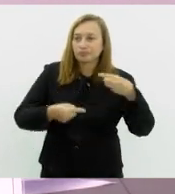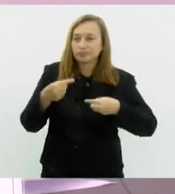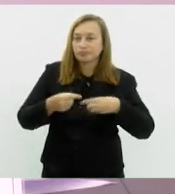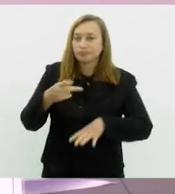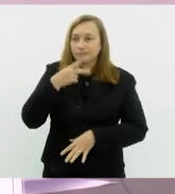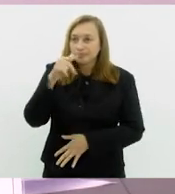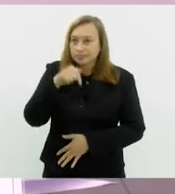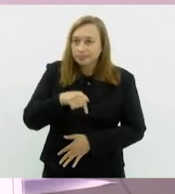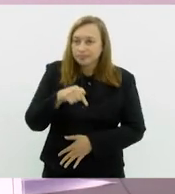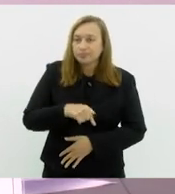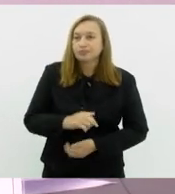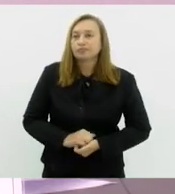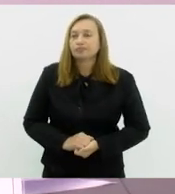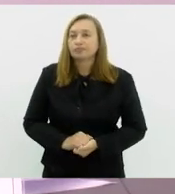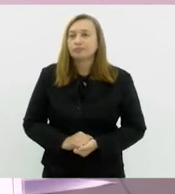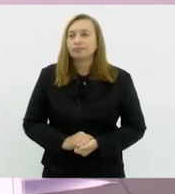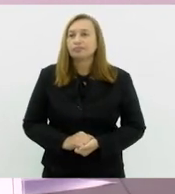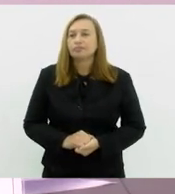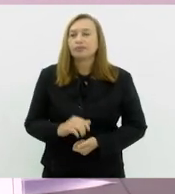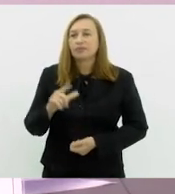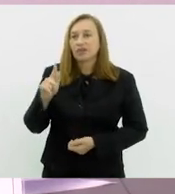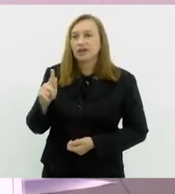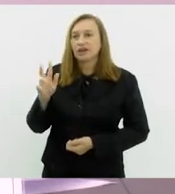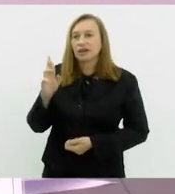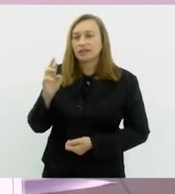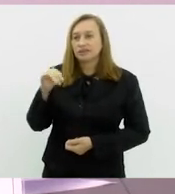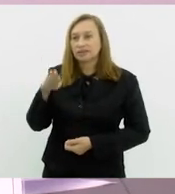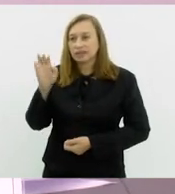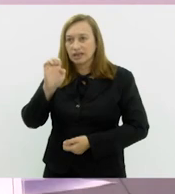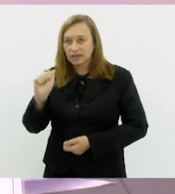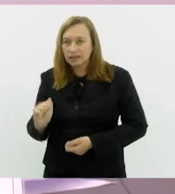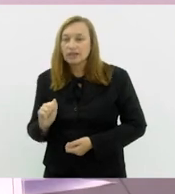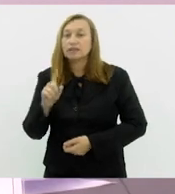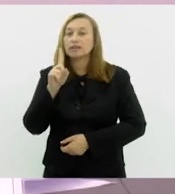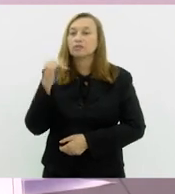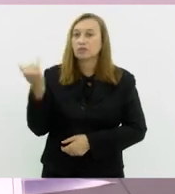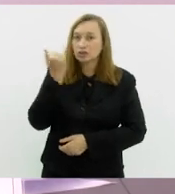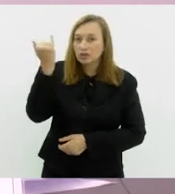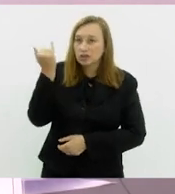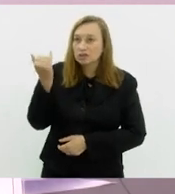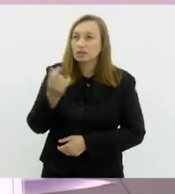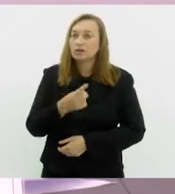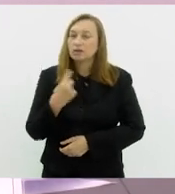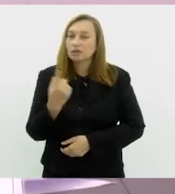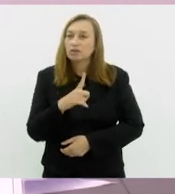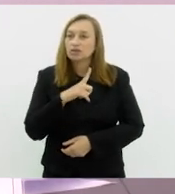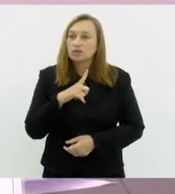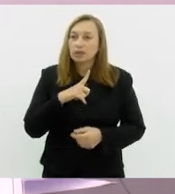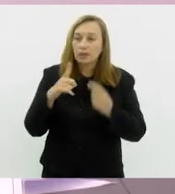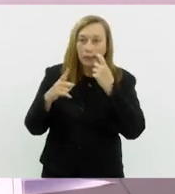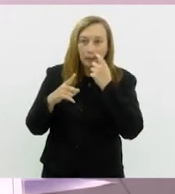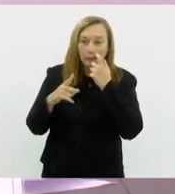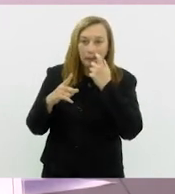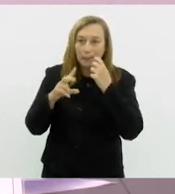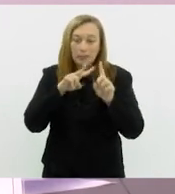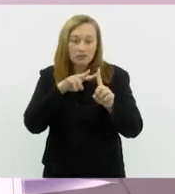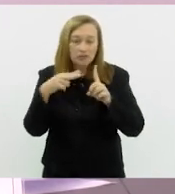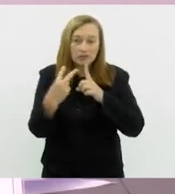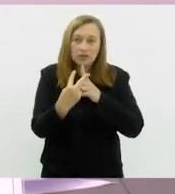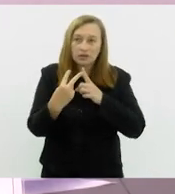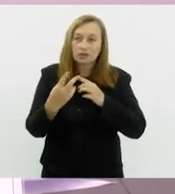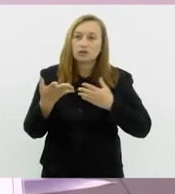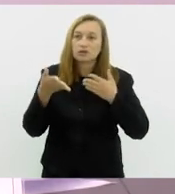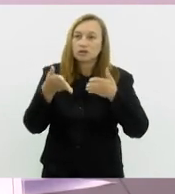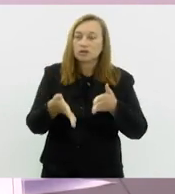aqui pela Graziella foram importantíssimos também para a gente ter esse olhar focado nessas mulheres